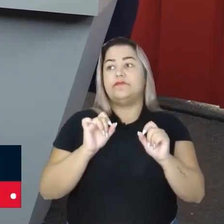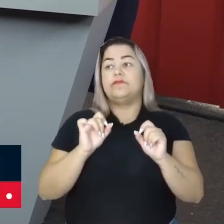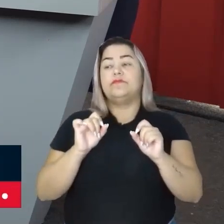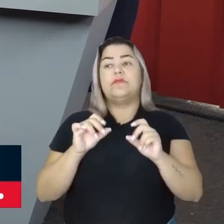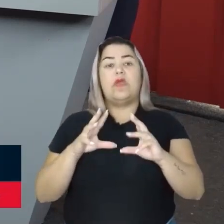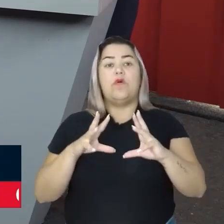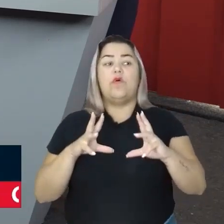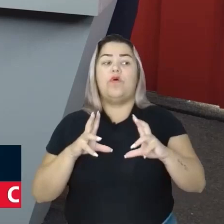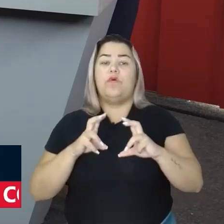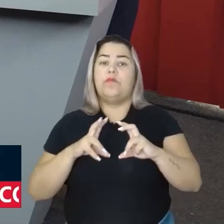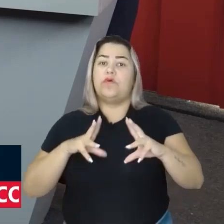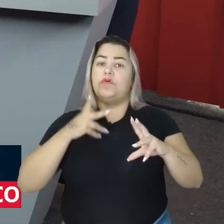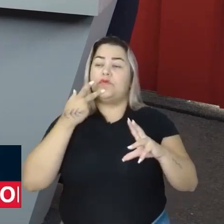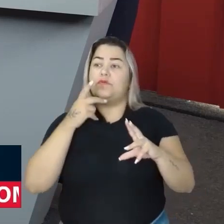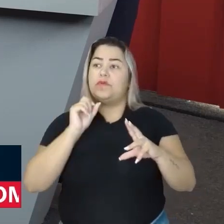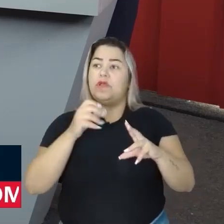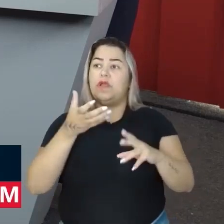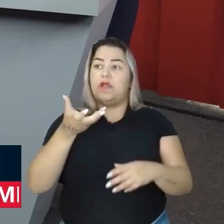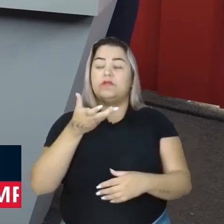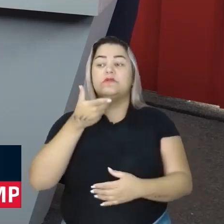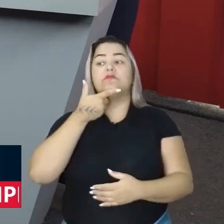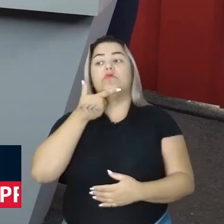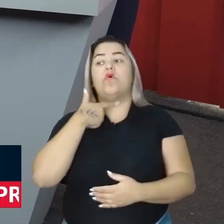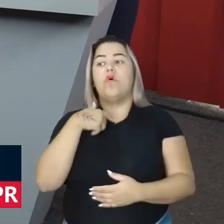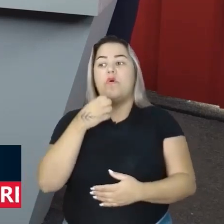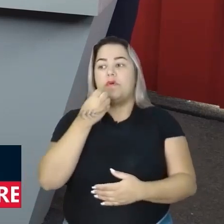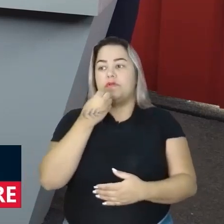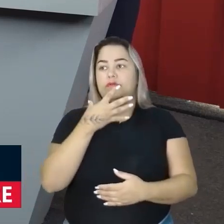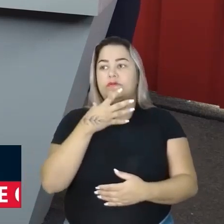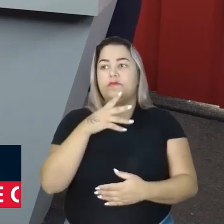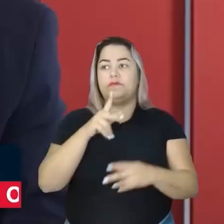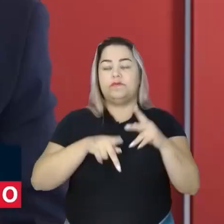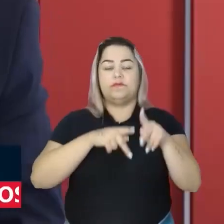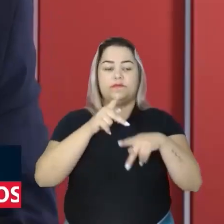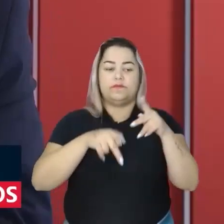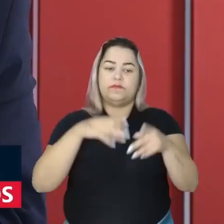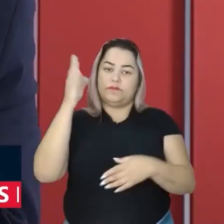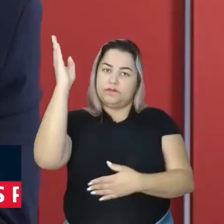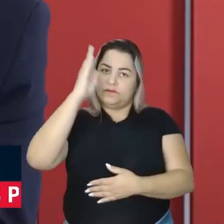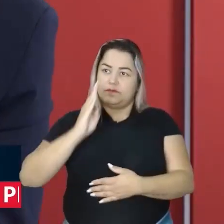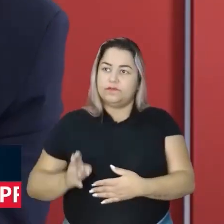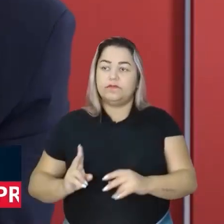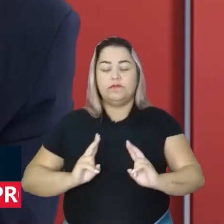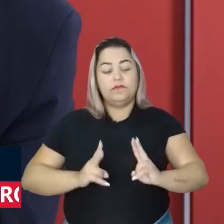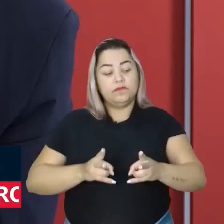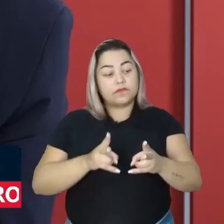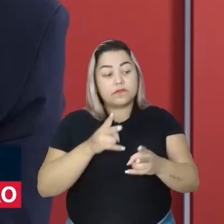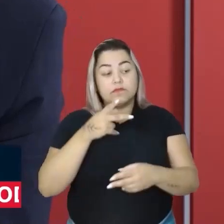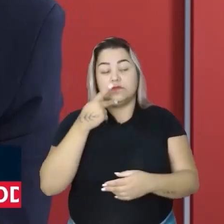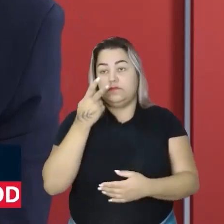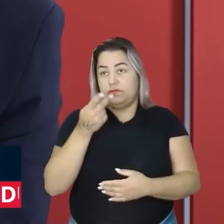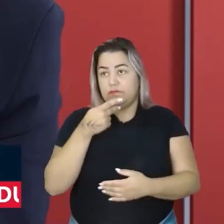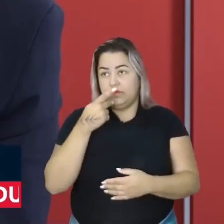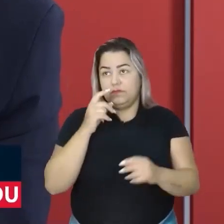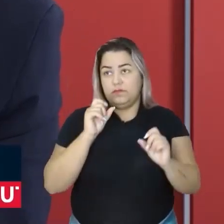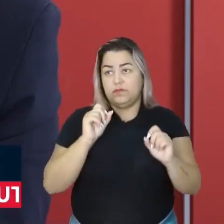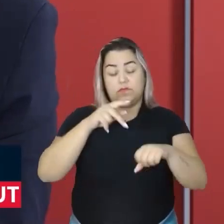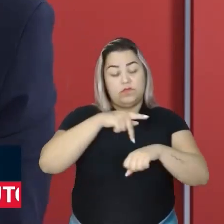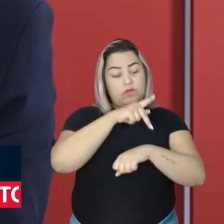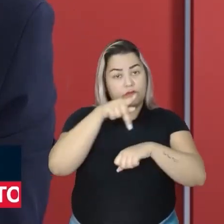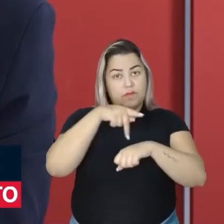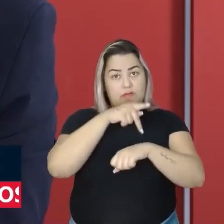obcecado para querer o bem do povo brasileiro. E ele sempre fala essa parte do